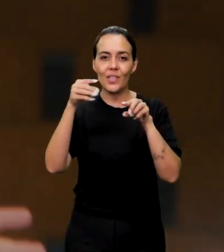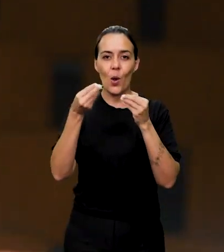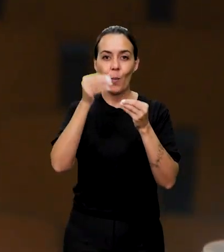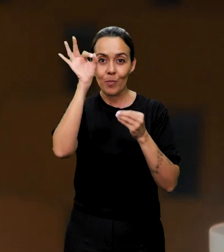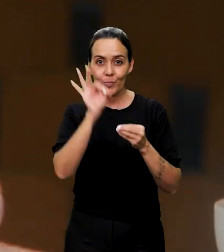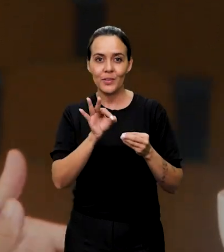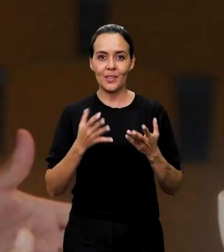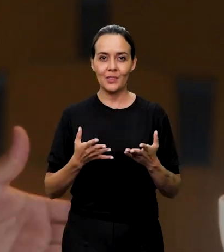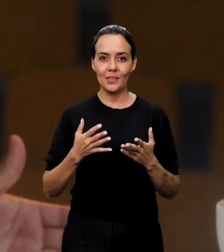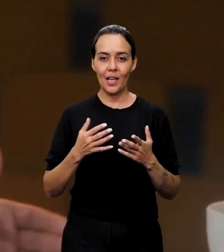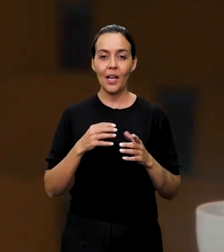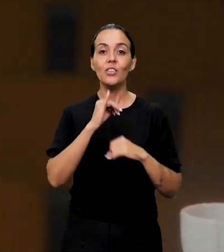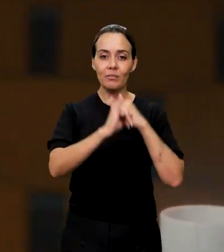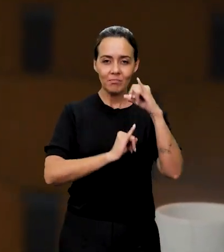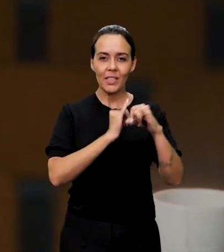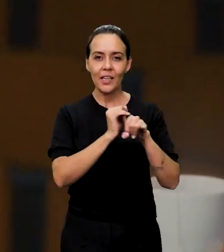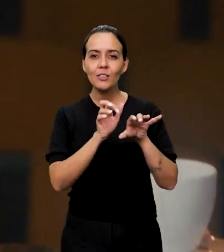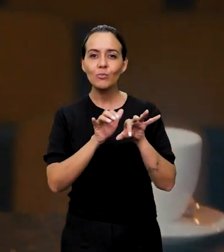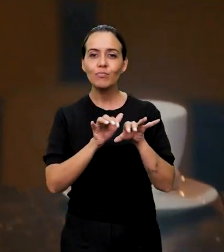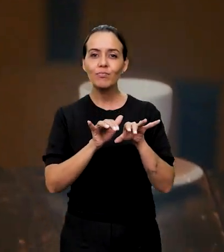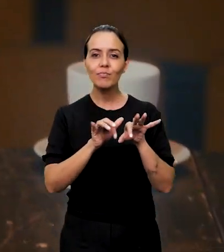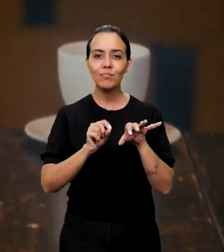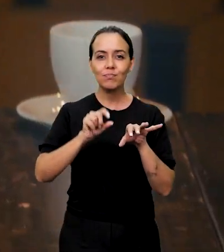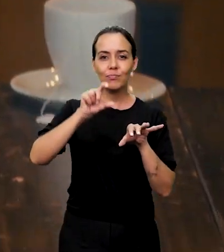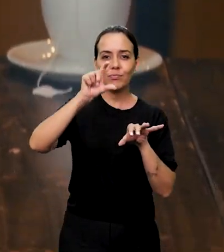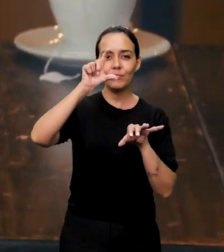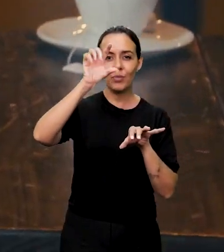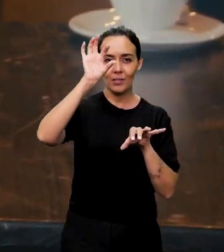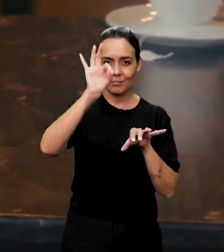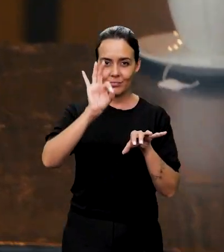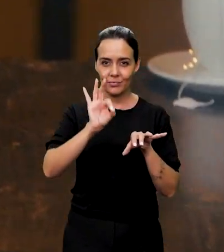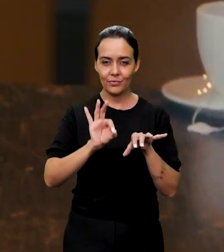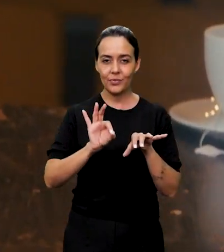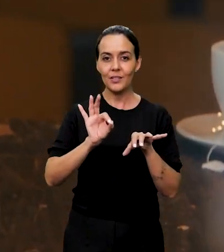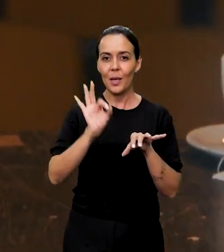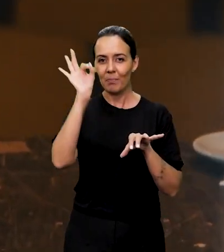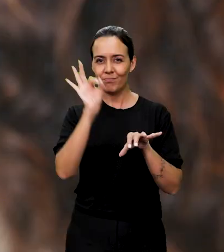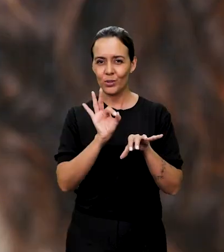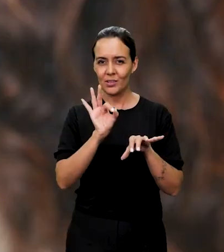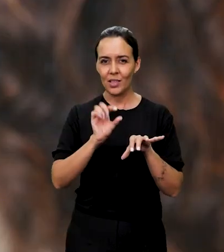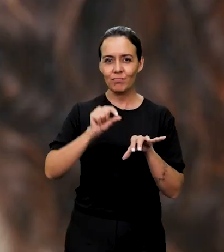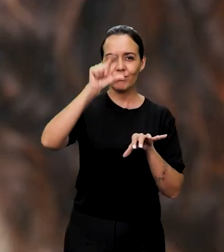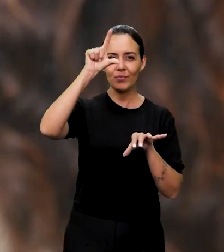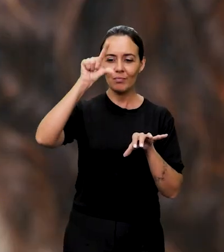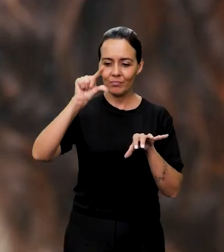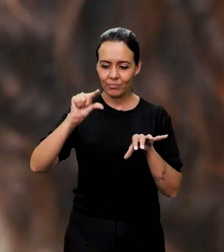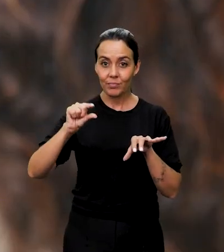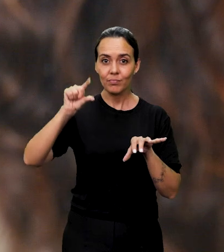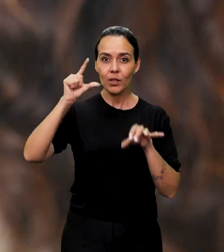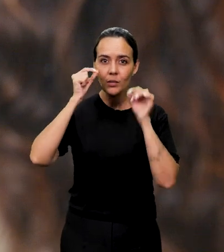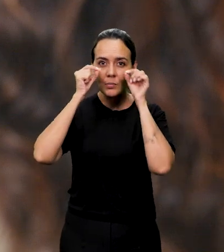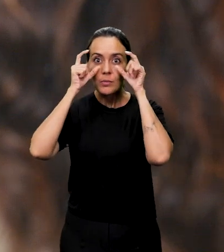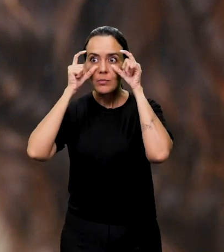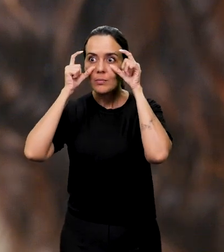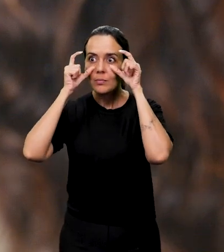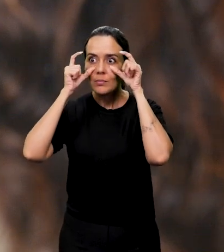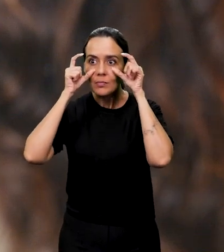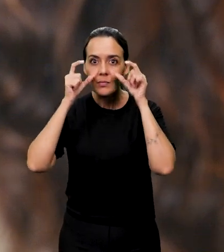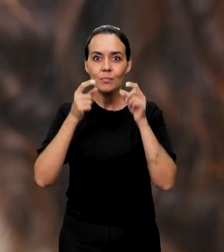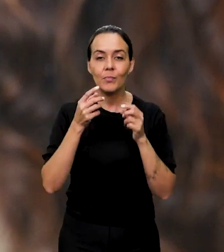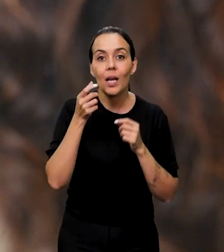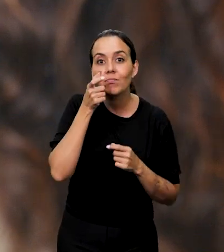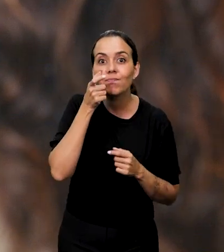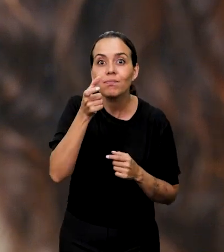prazo, né? A coisa de você ficar nas plataformas, ela tem a ver com você criar um tipo de estimulação dosinhas de dopamina, que tem a ver com um